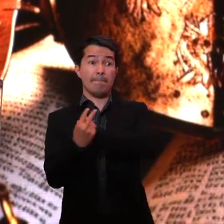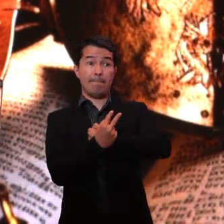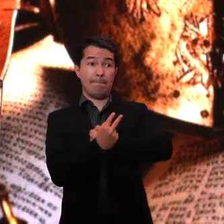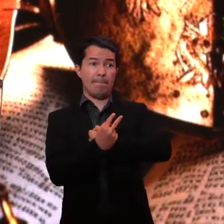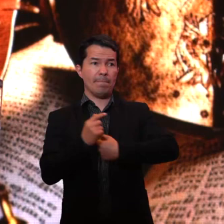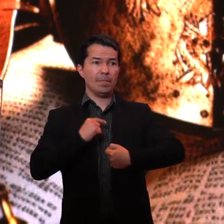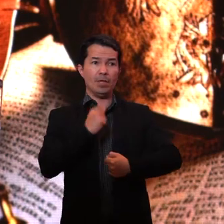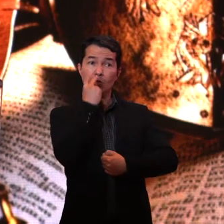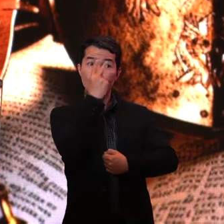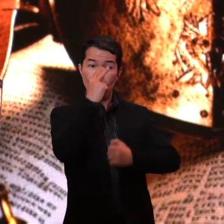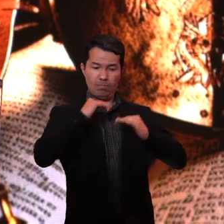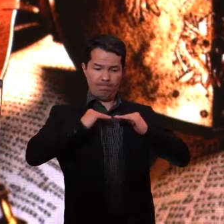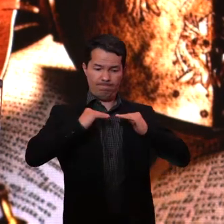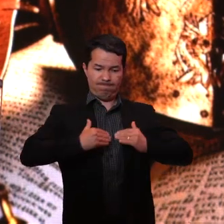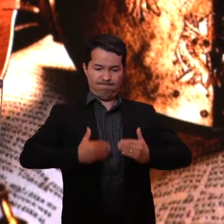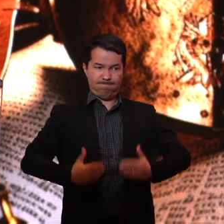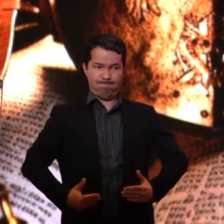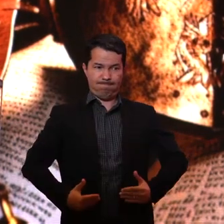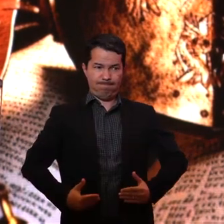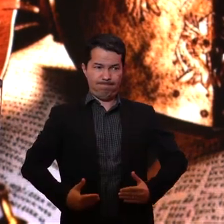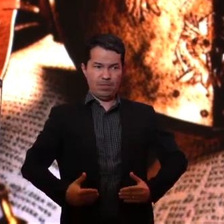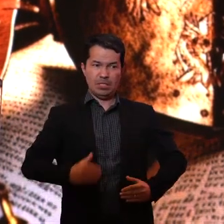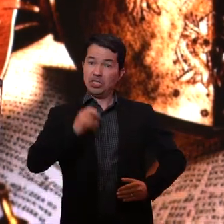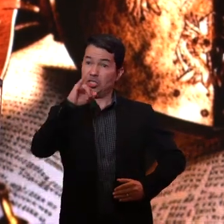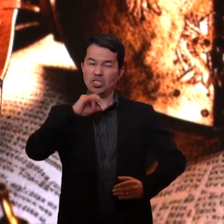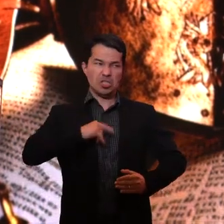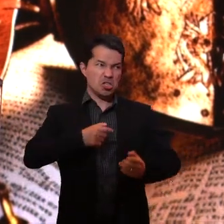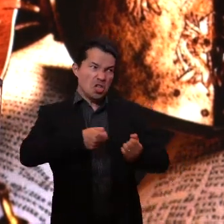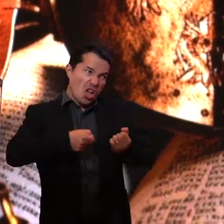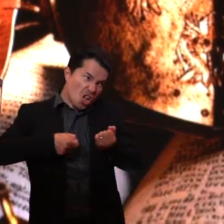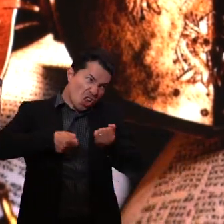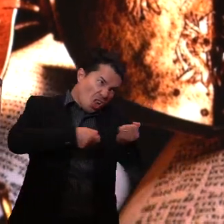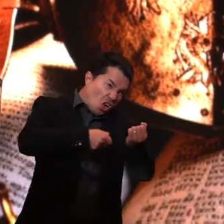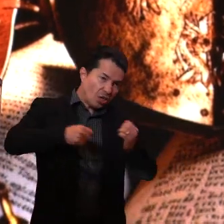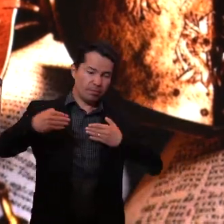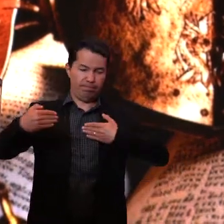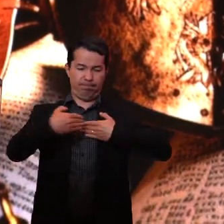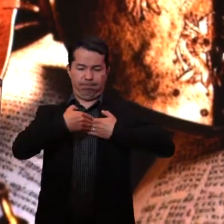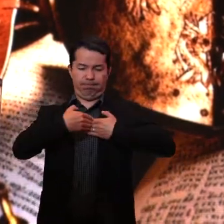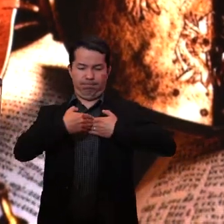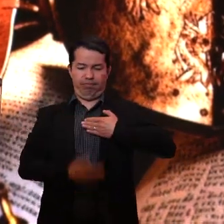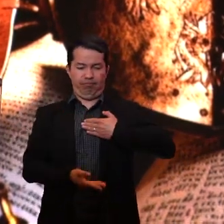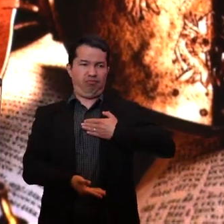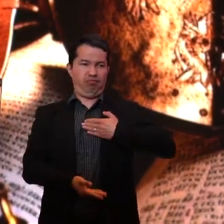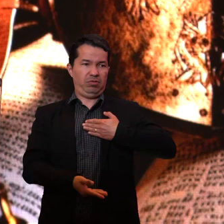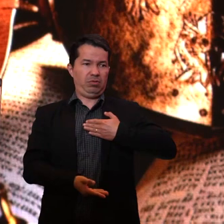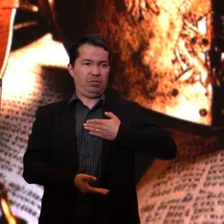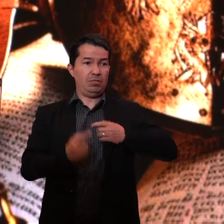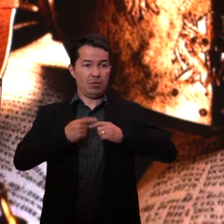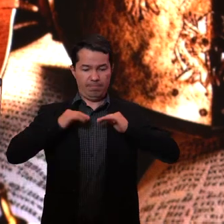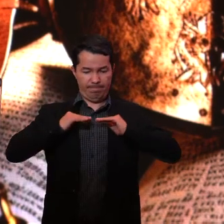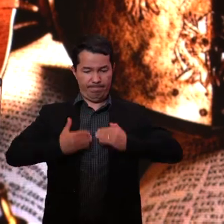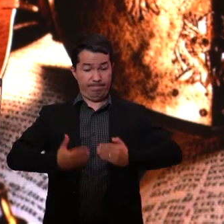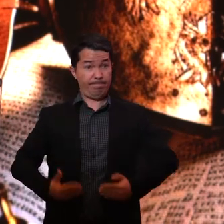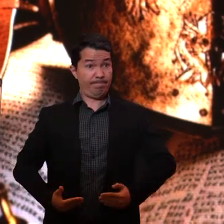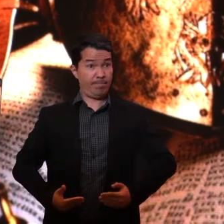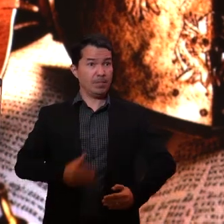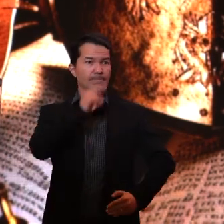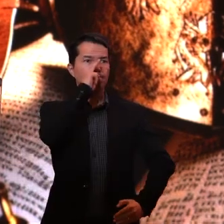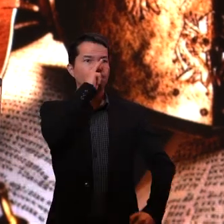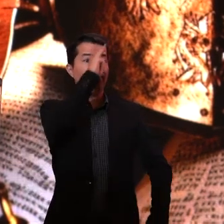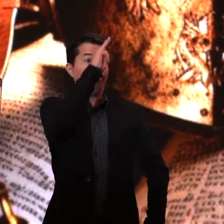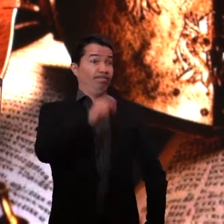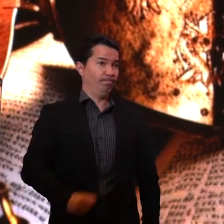o capacete. Guardavam os órgãos vitais. O capacete na armadura romana era chamado